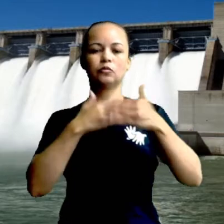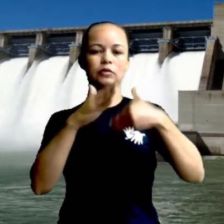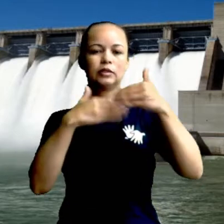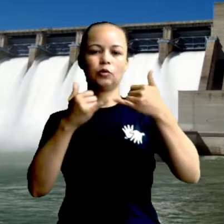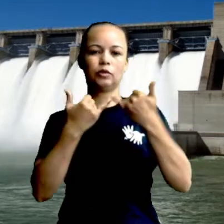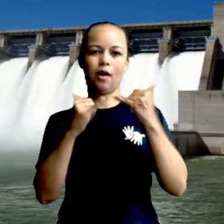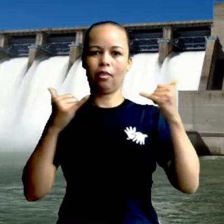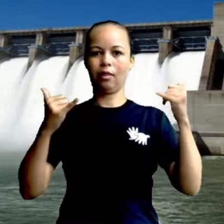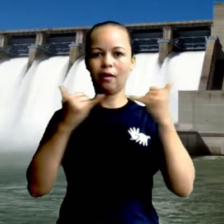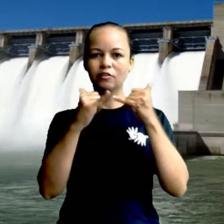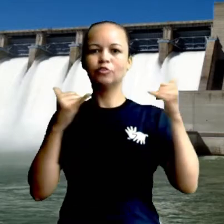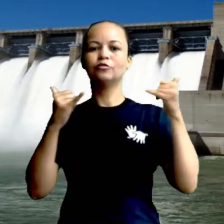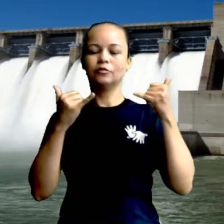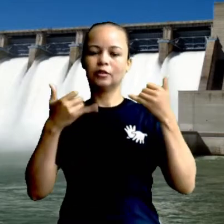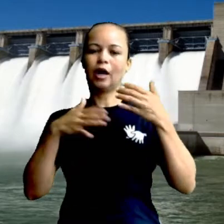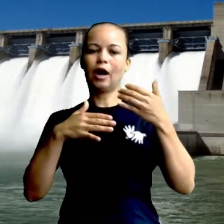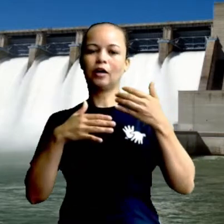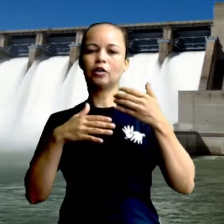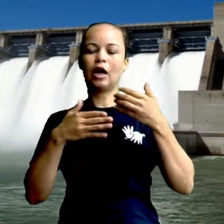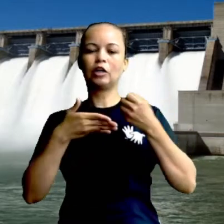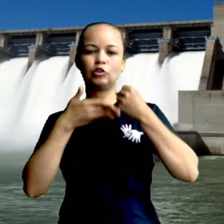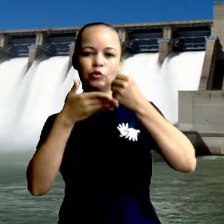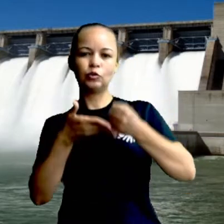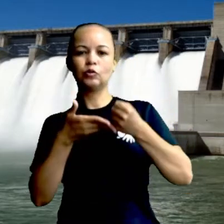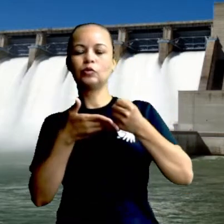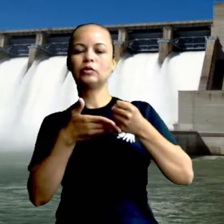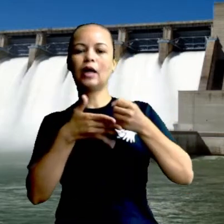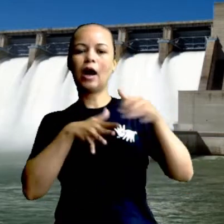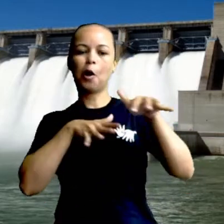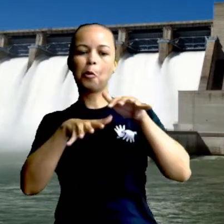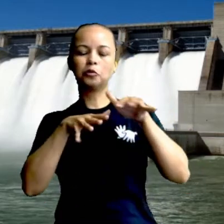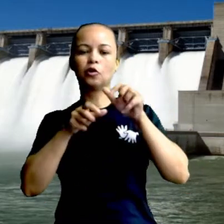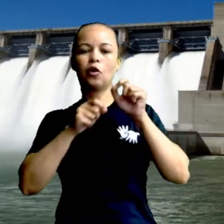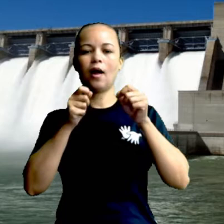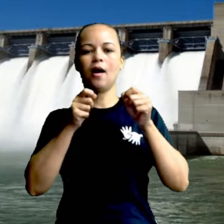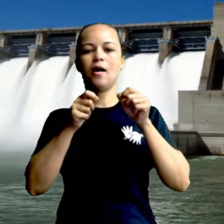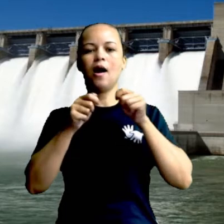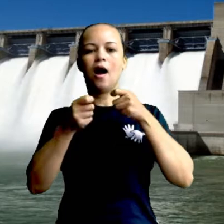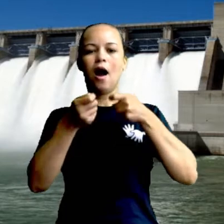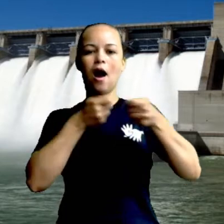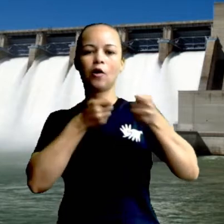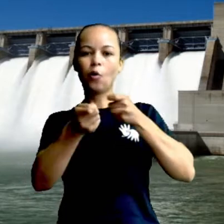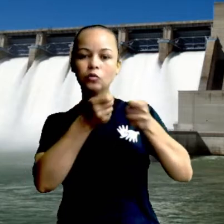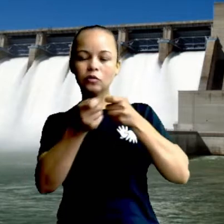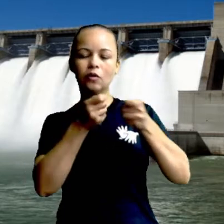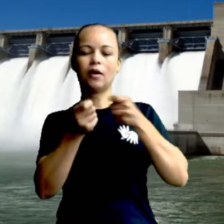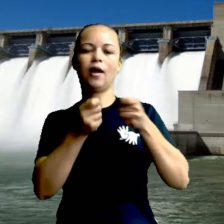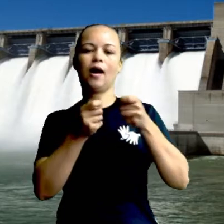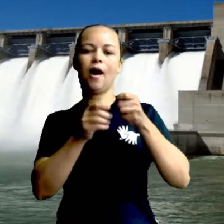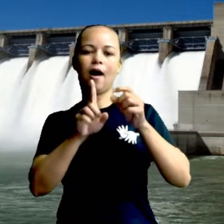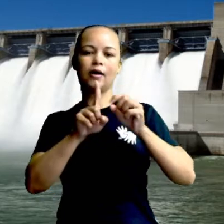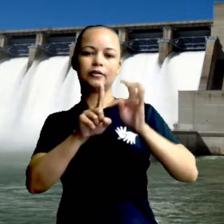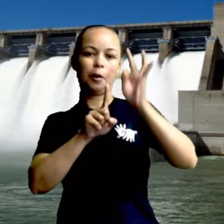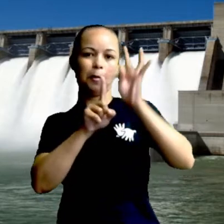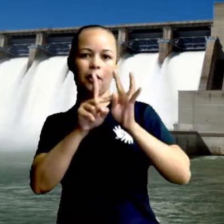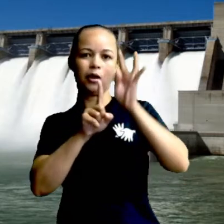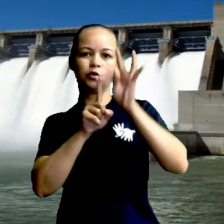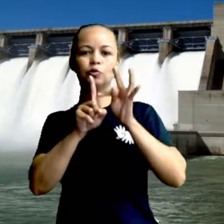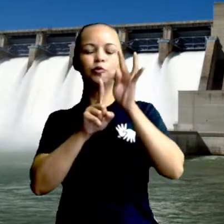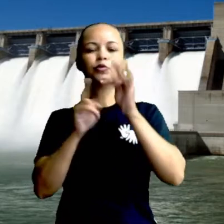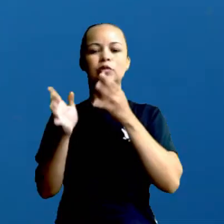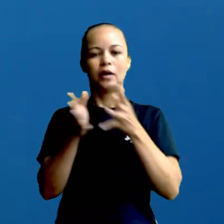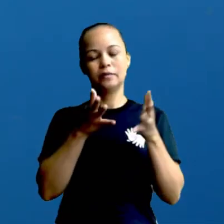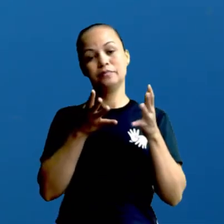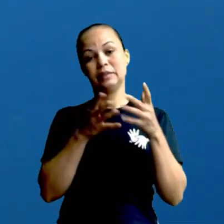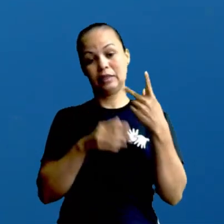elétrica, ajuda a controlar a temperatura de nossa atmosfera e cumpre uma série de outras funções de extremo valor. E aí,